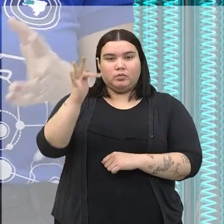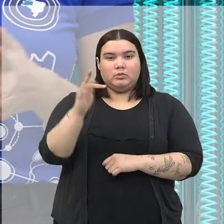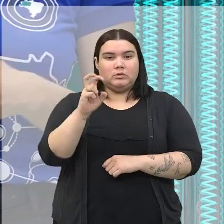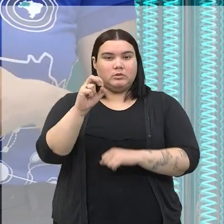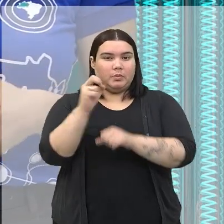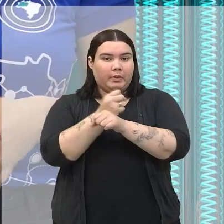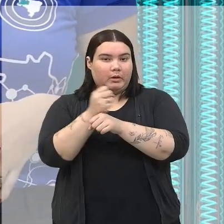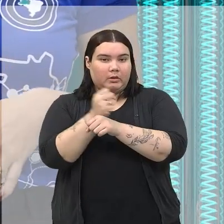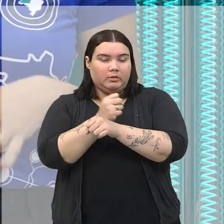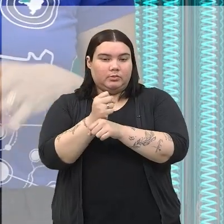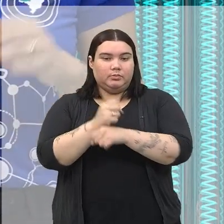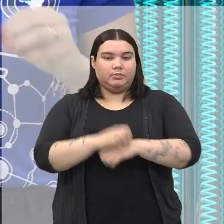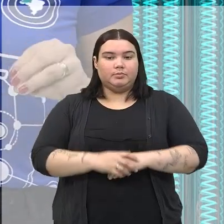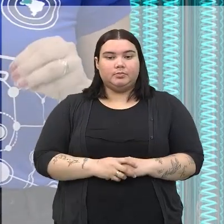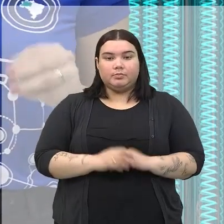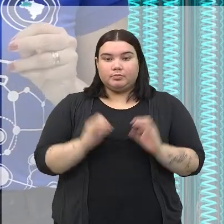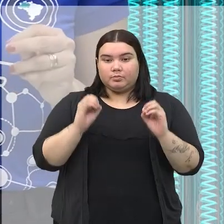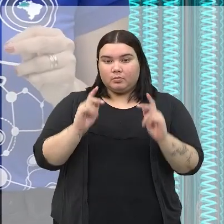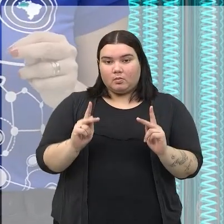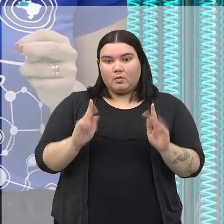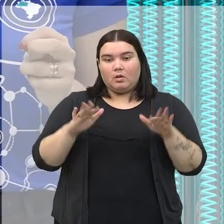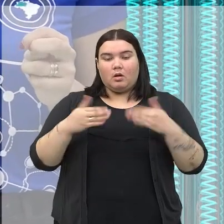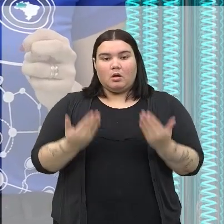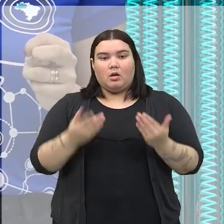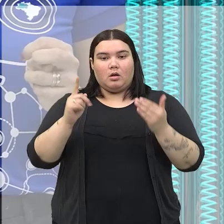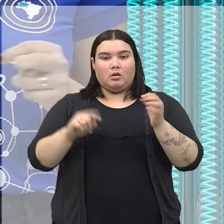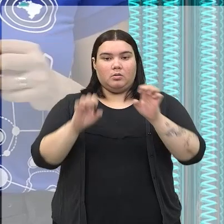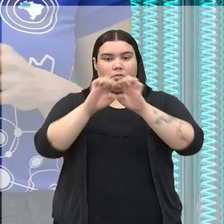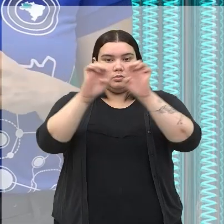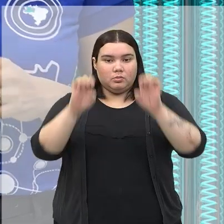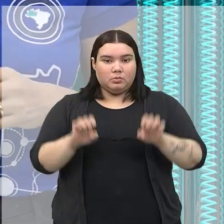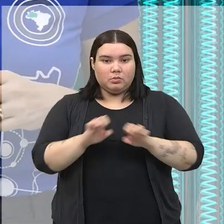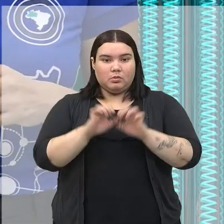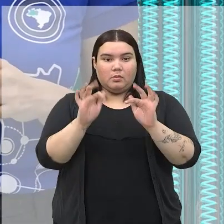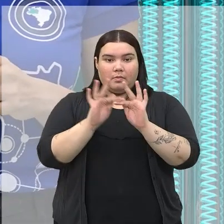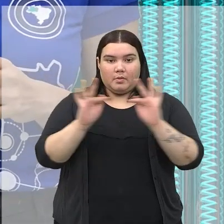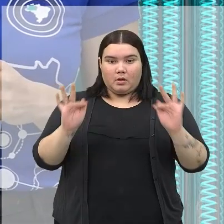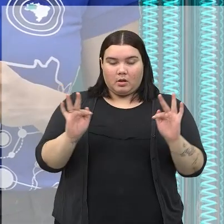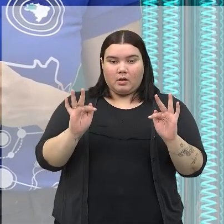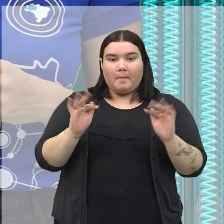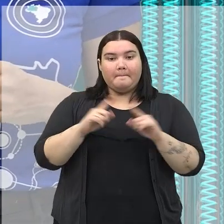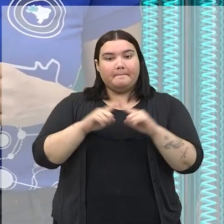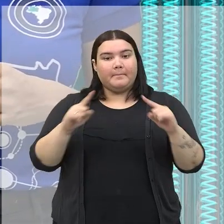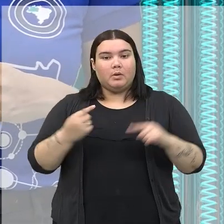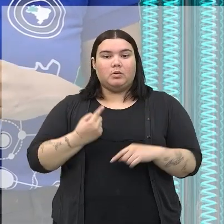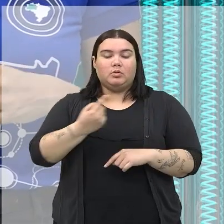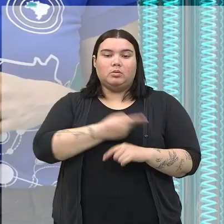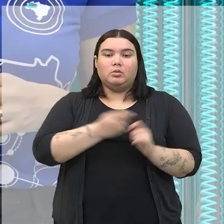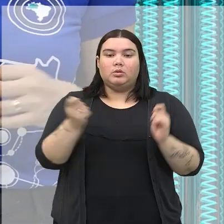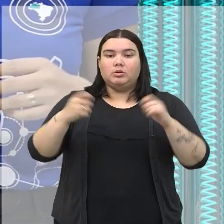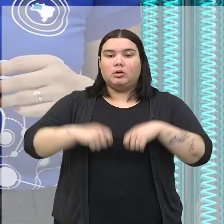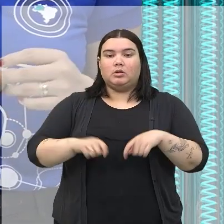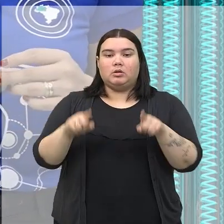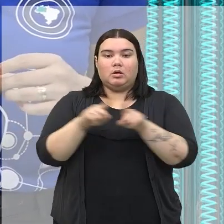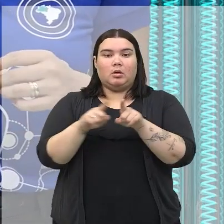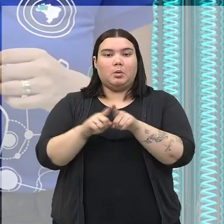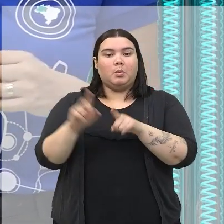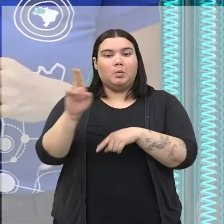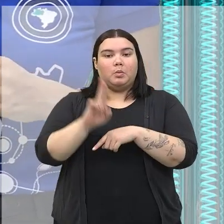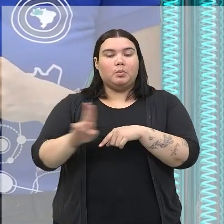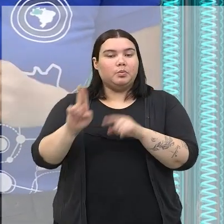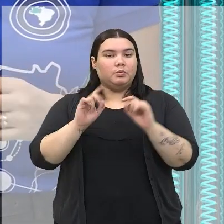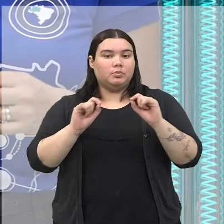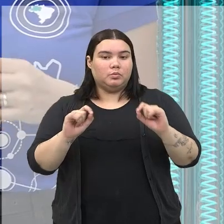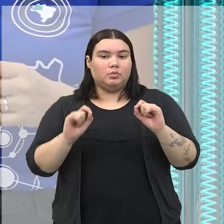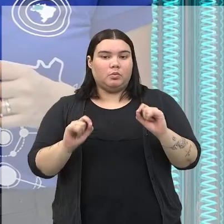ok? Então, essa é a estrutura de frases afirmativas, mas nós podemos também utilizar